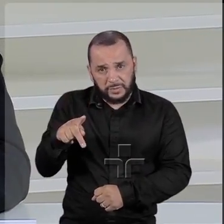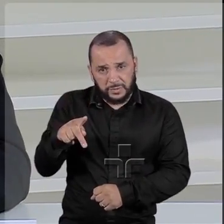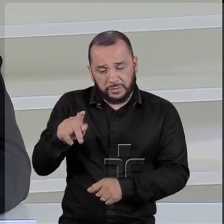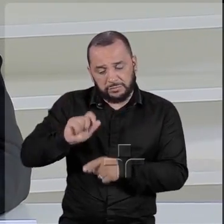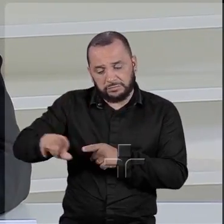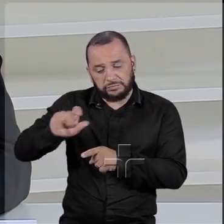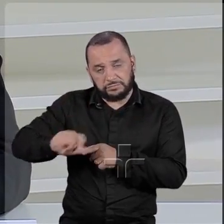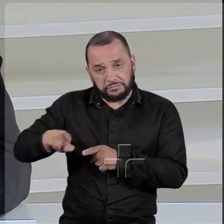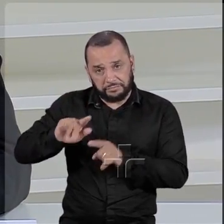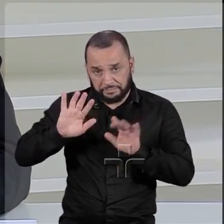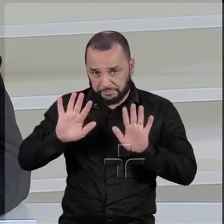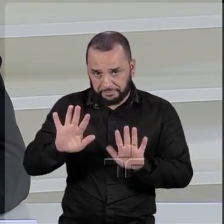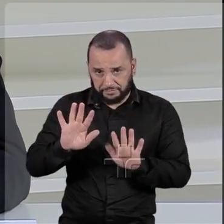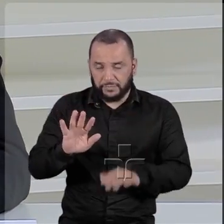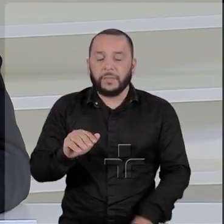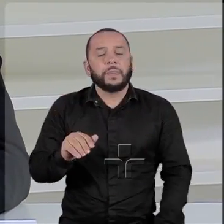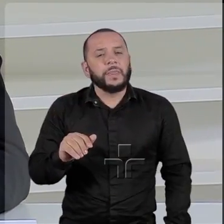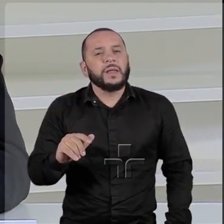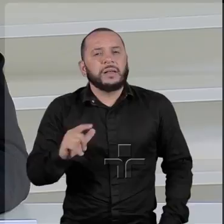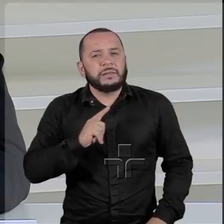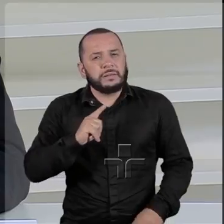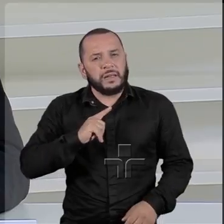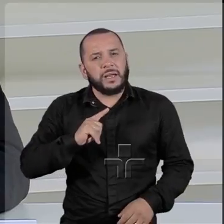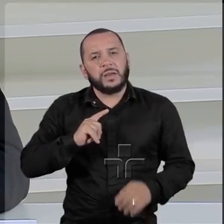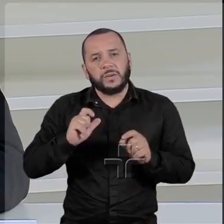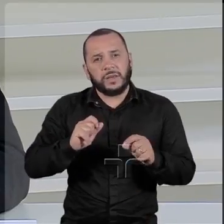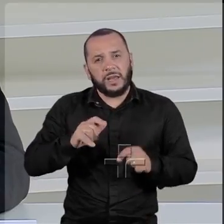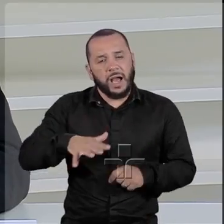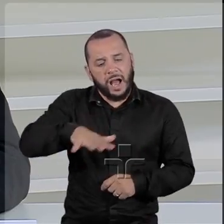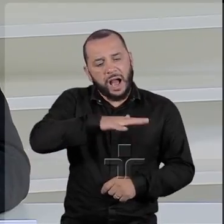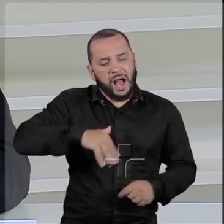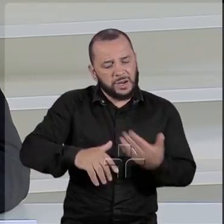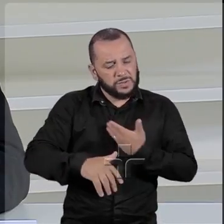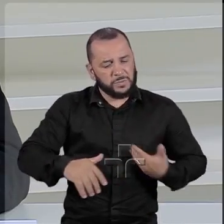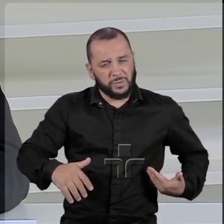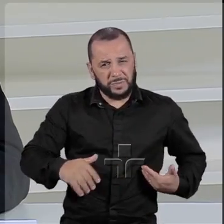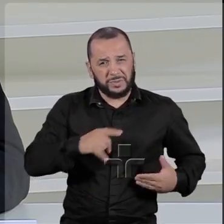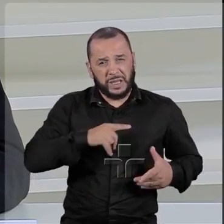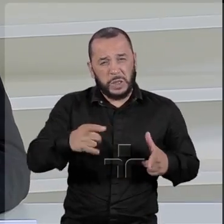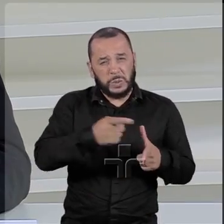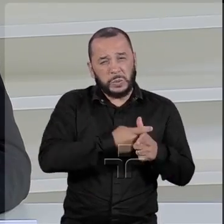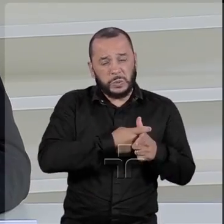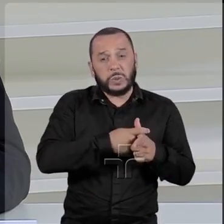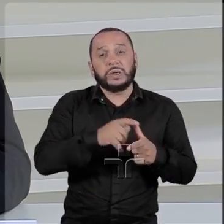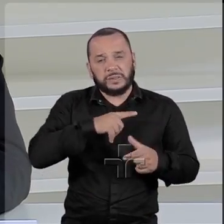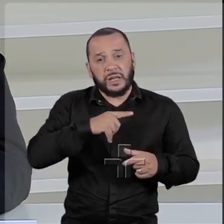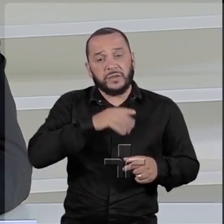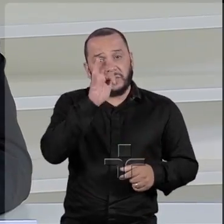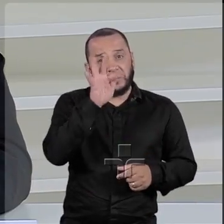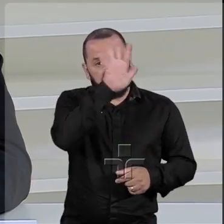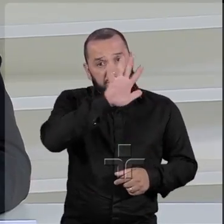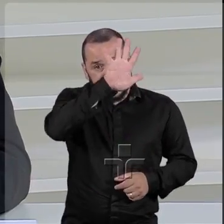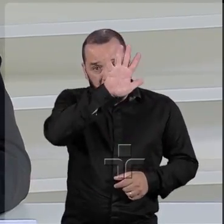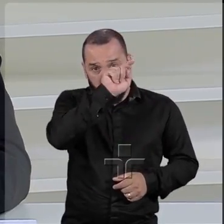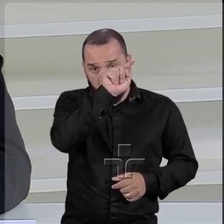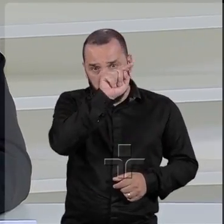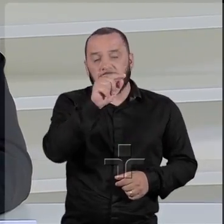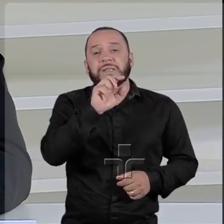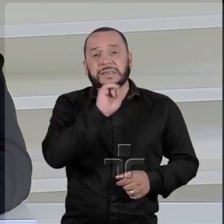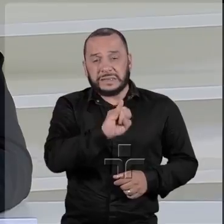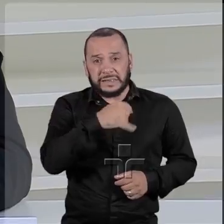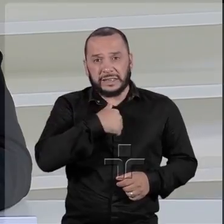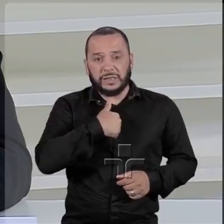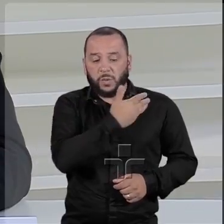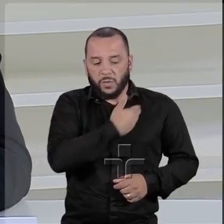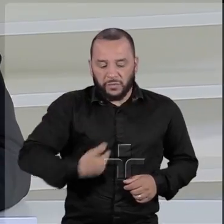dimensão gigante, né, do setor público. E o déficit apresentou aí é só da União. Se eu juntar o dos estados e municípios,